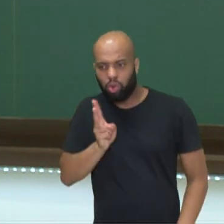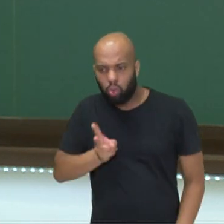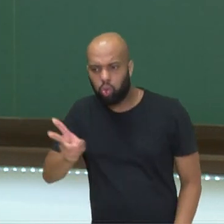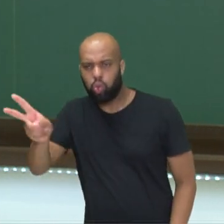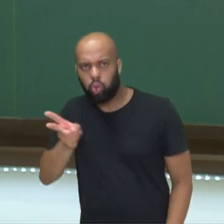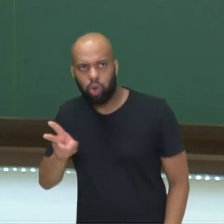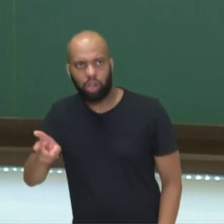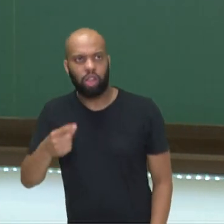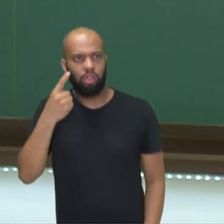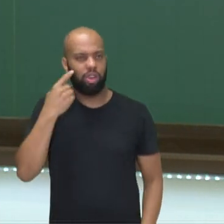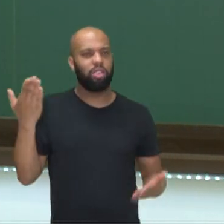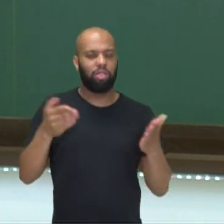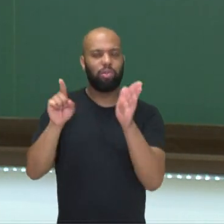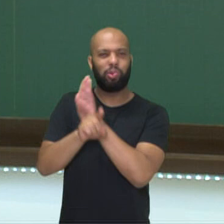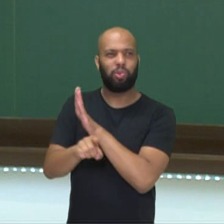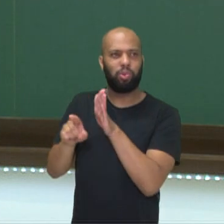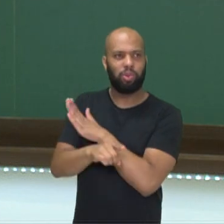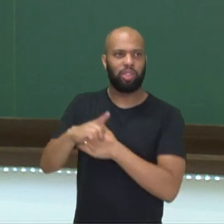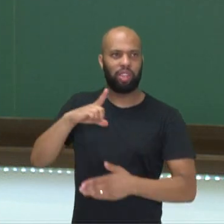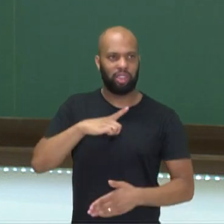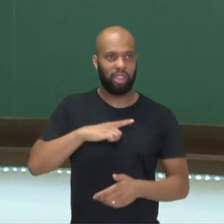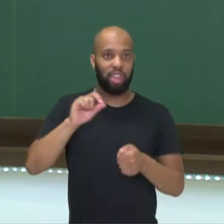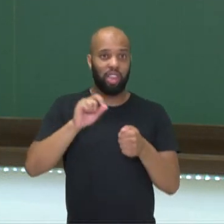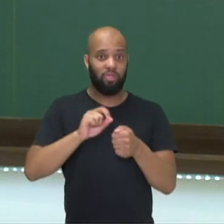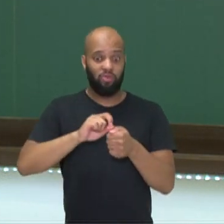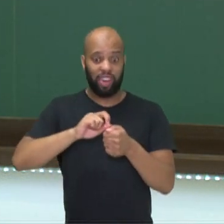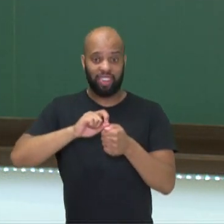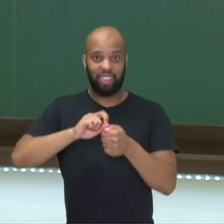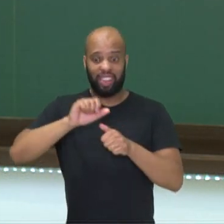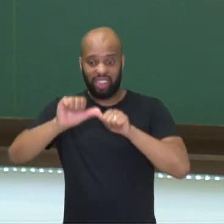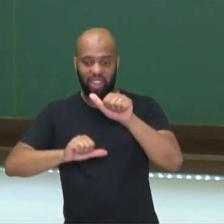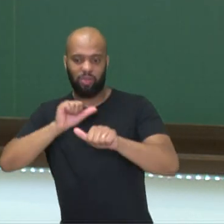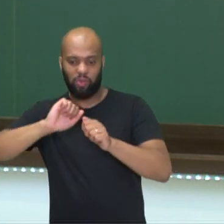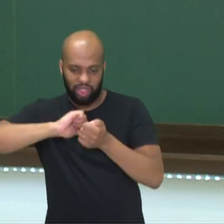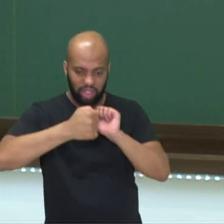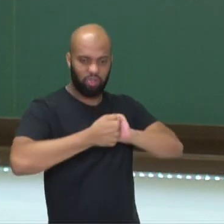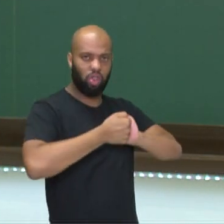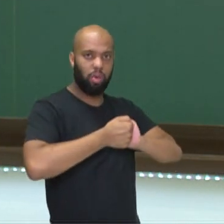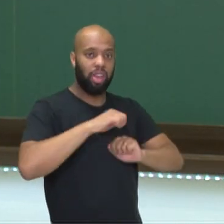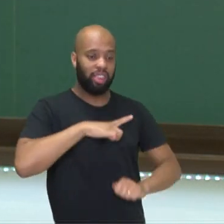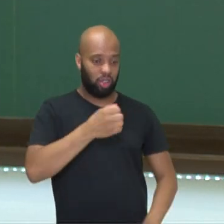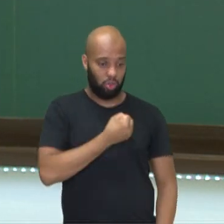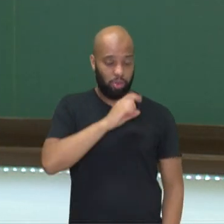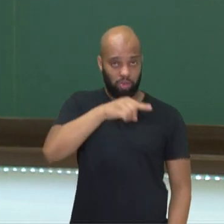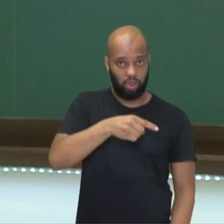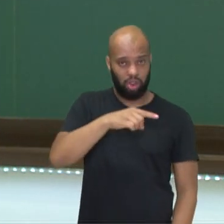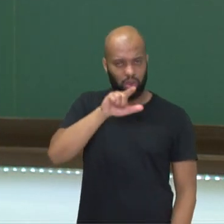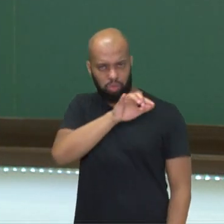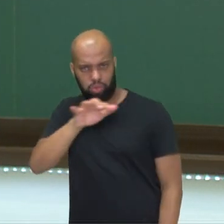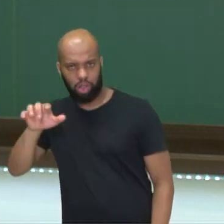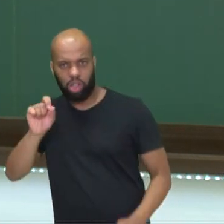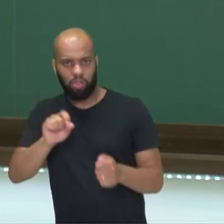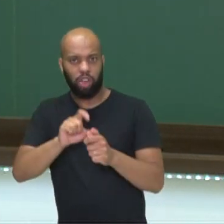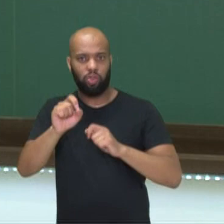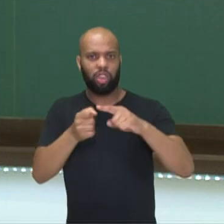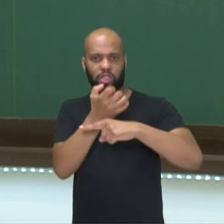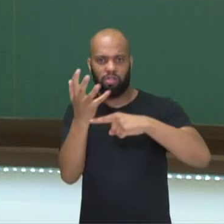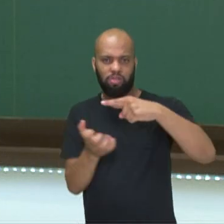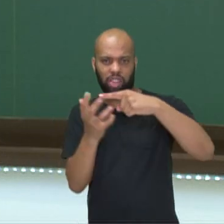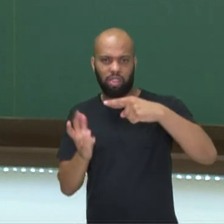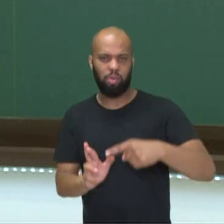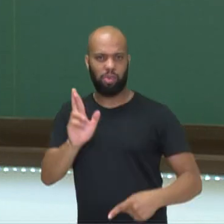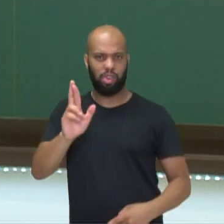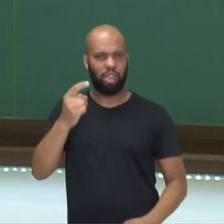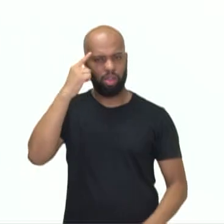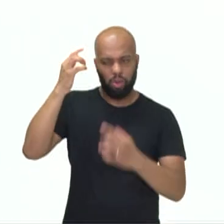Então olha só o que eu tenho de exercício para você. Transformar essas dízimas periódicas em frações geratrizes. Pense um pouquinho e eu já volto com